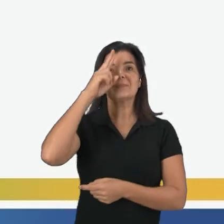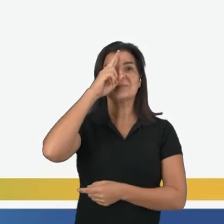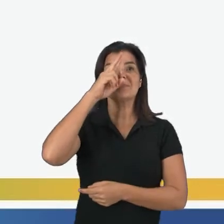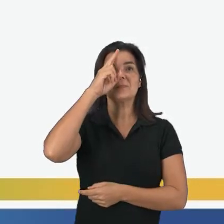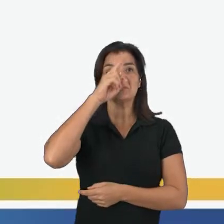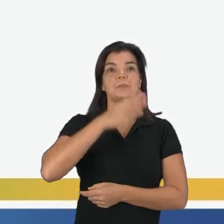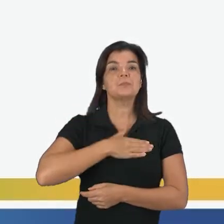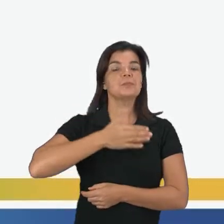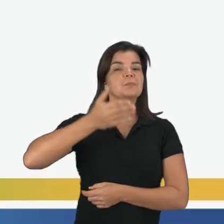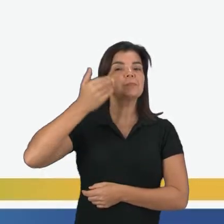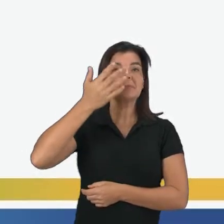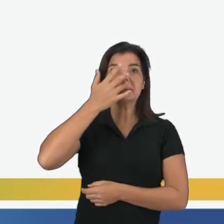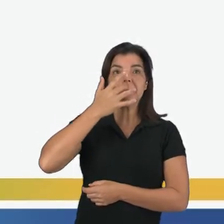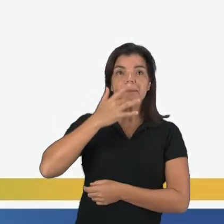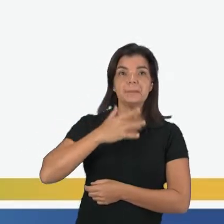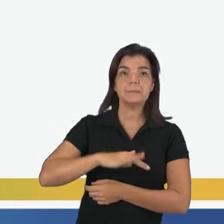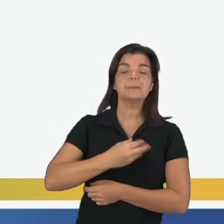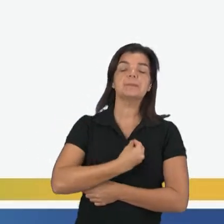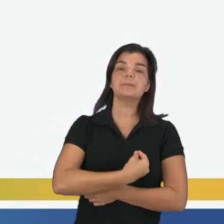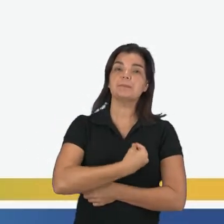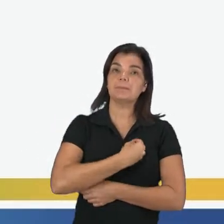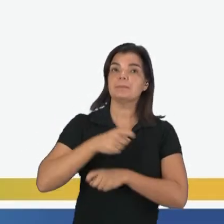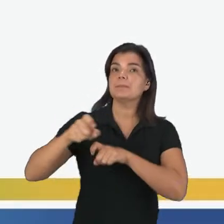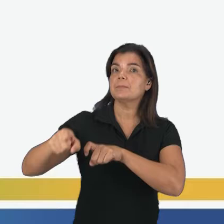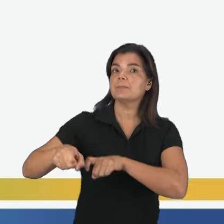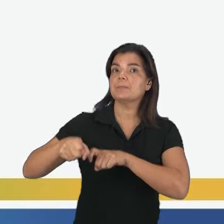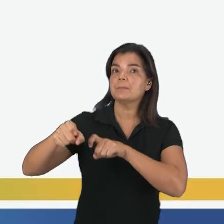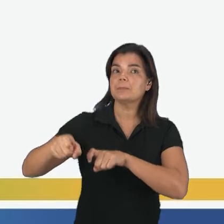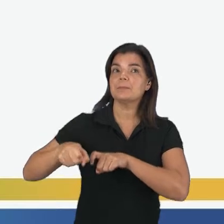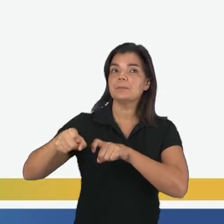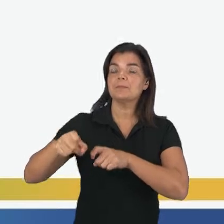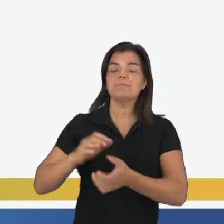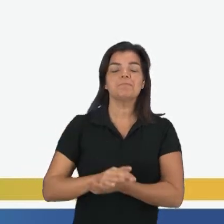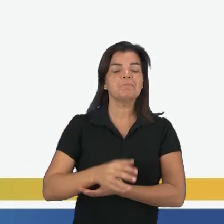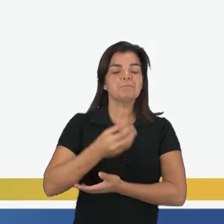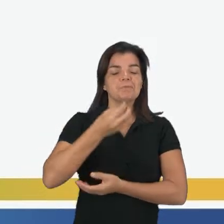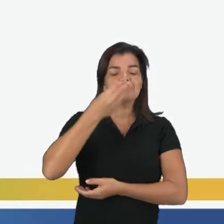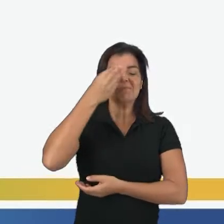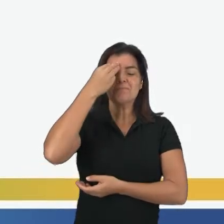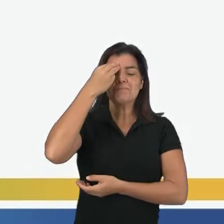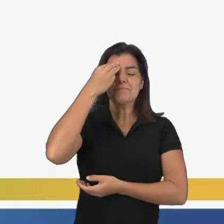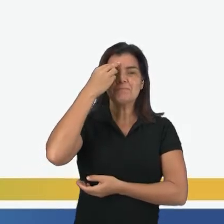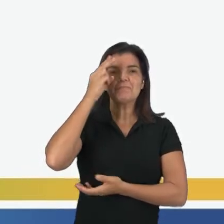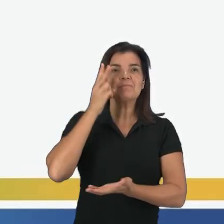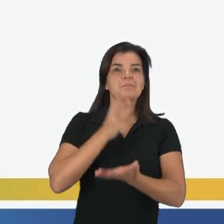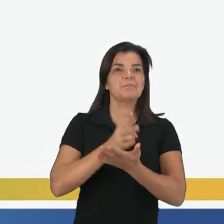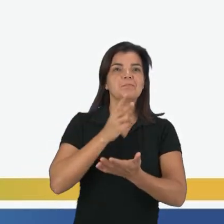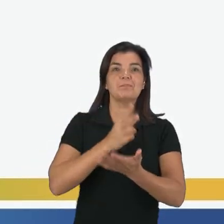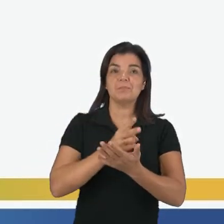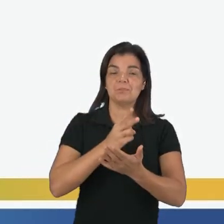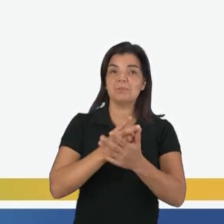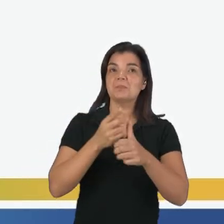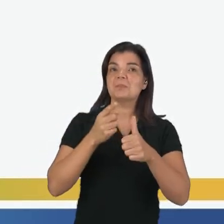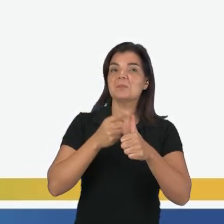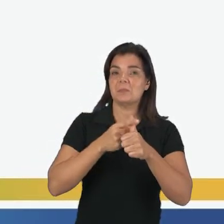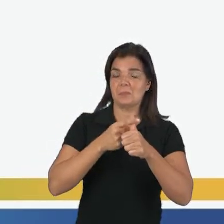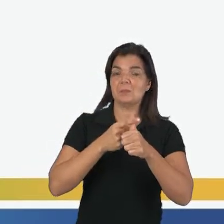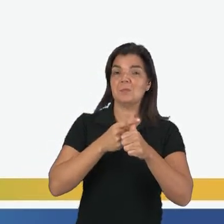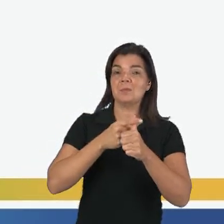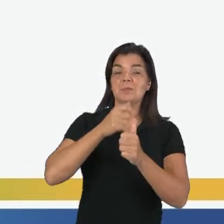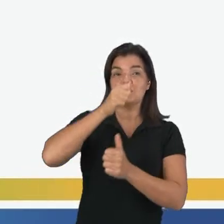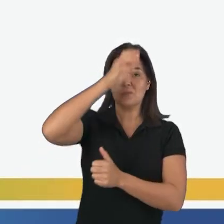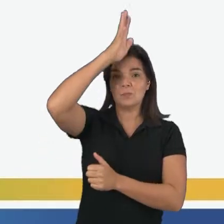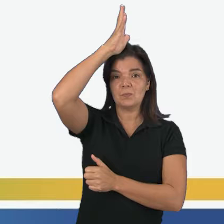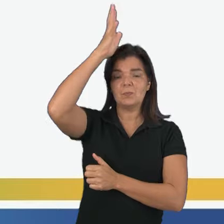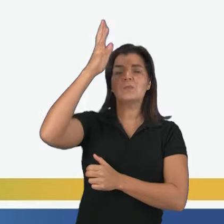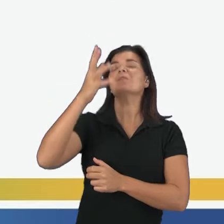as lembranças dos meus tempos de infância vividos na zona rural não me saem da memória. Ao primeiro cantar do